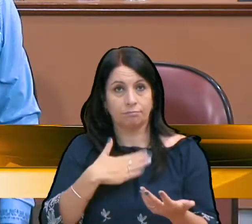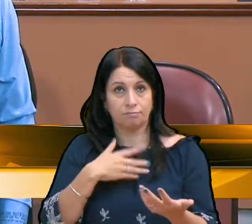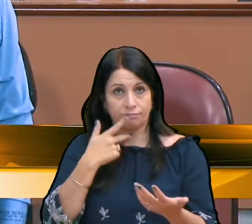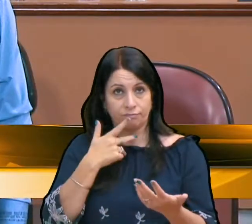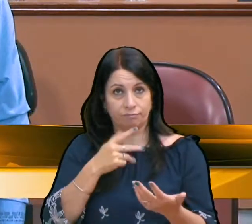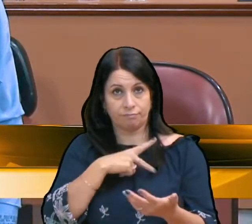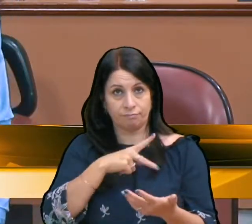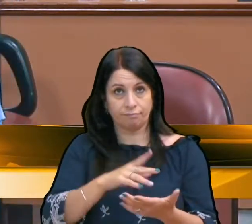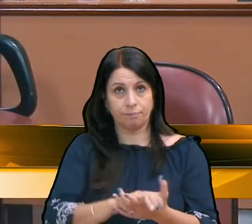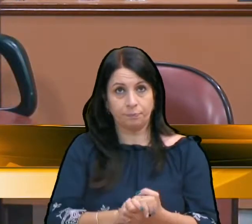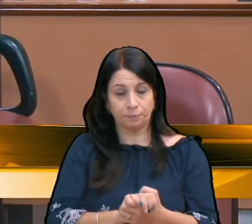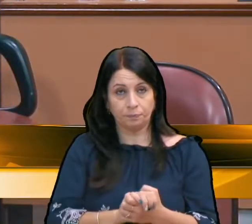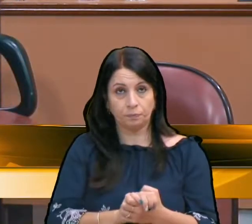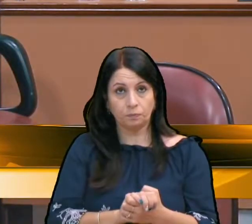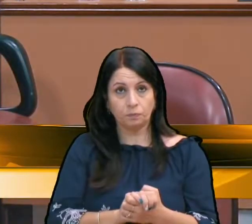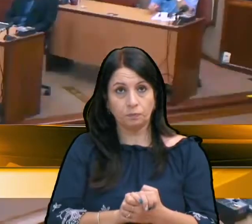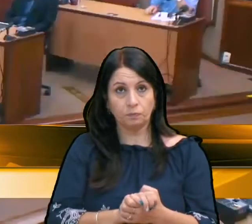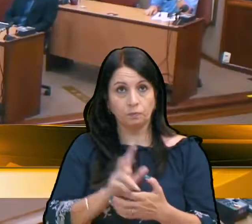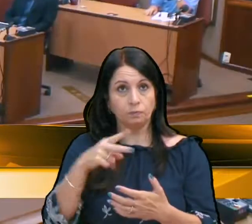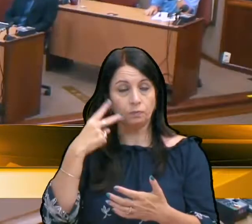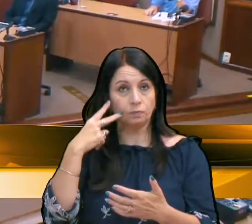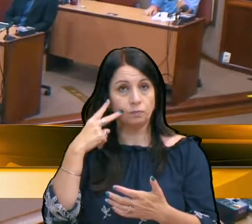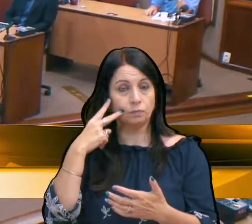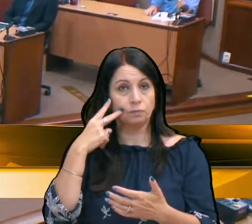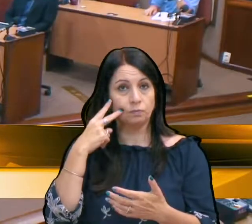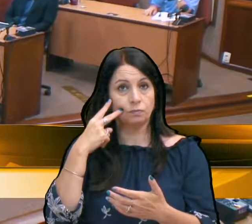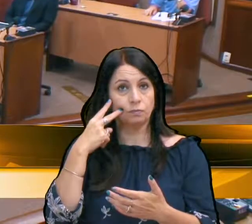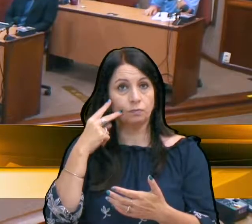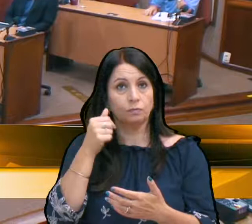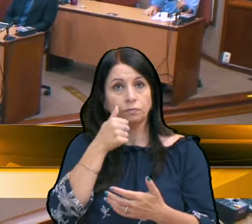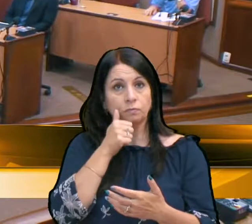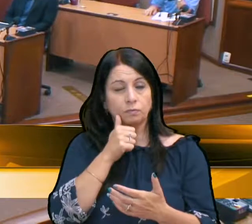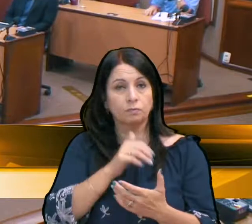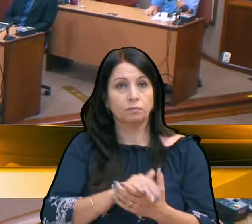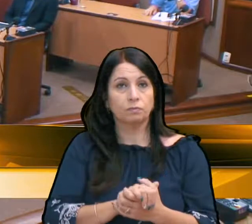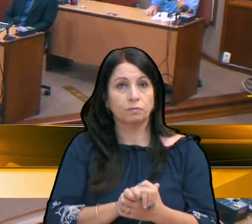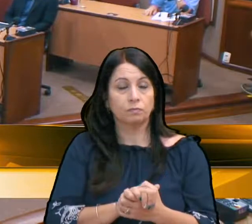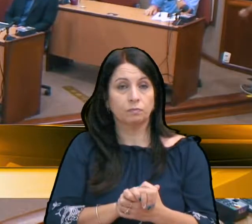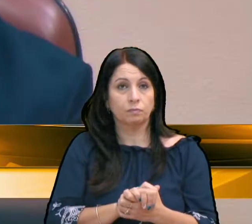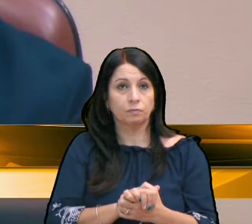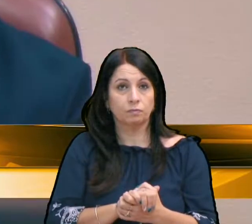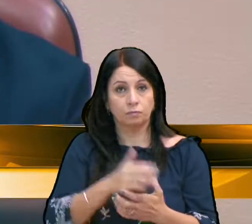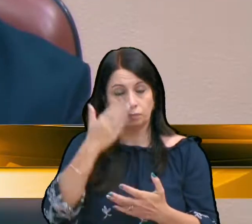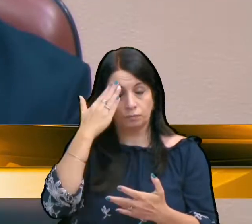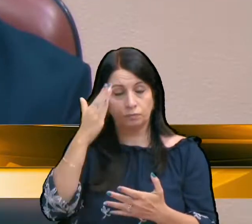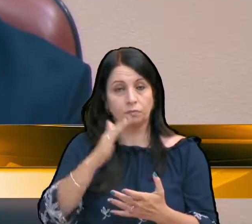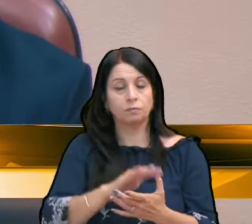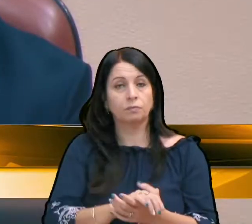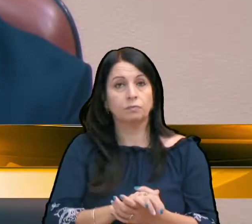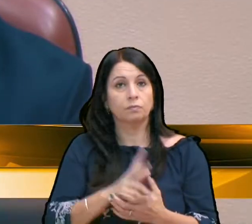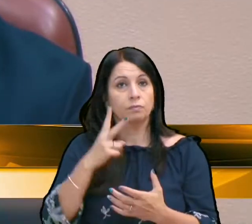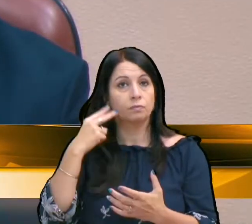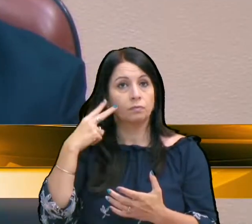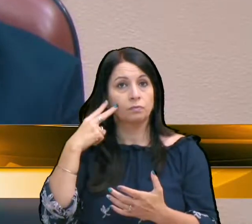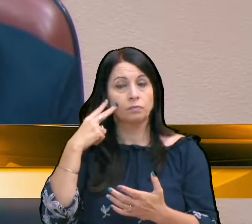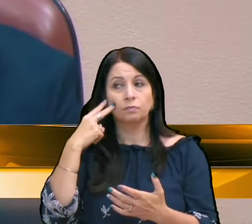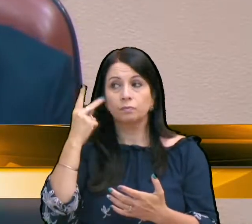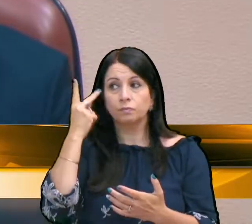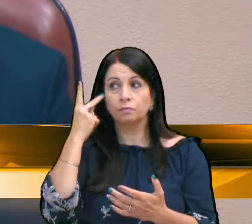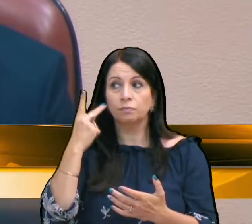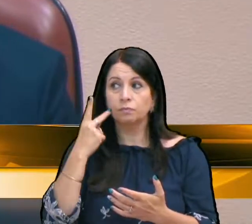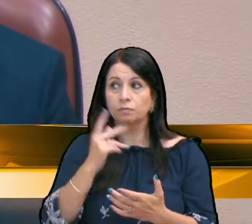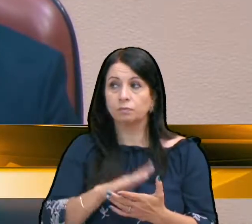senhor presidente. Próxima vereadora inscrita, vereadora Paula Iores. Agradece, abre mão. Vereador Renato